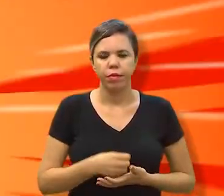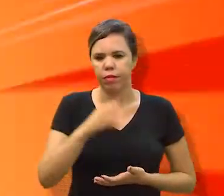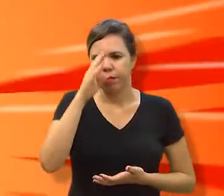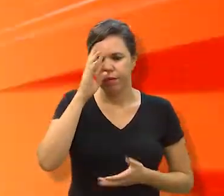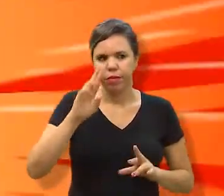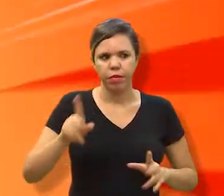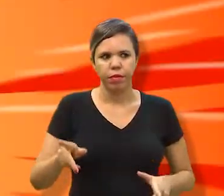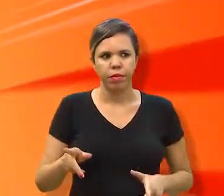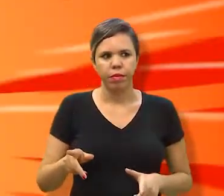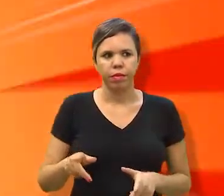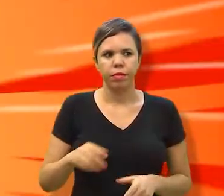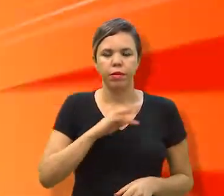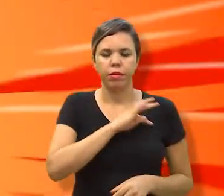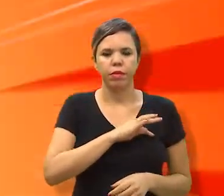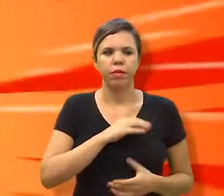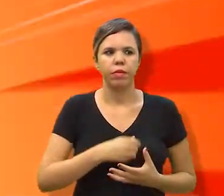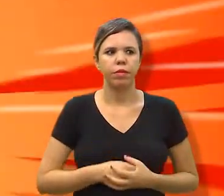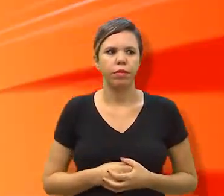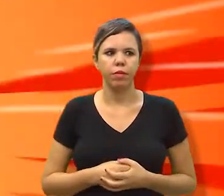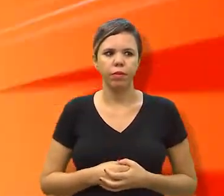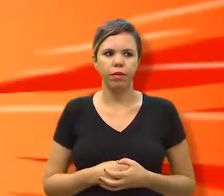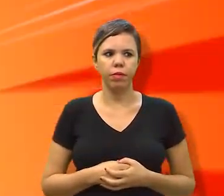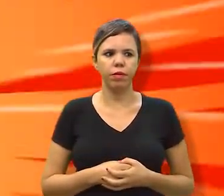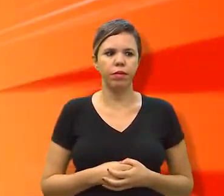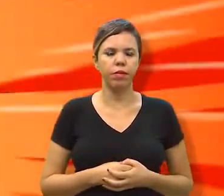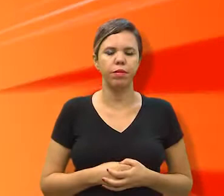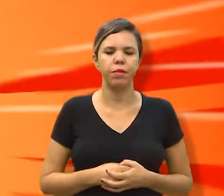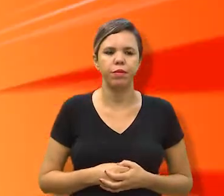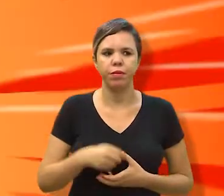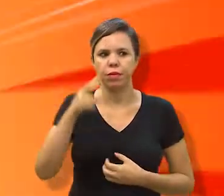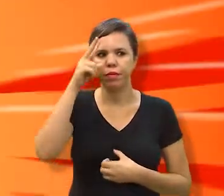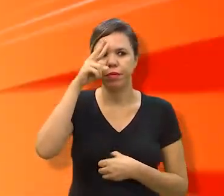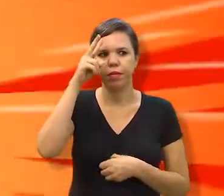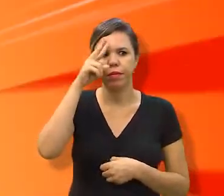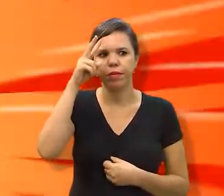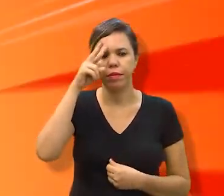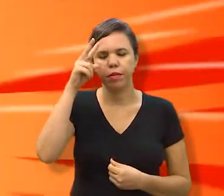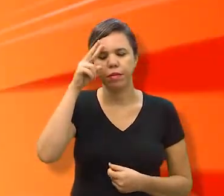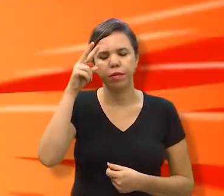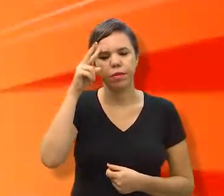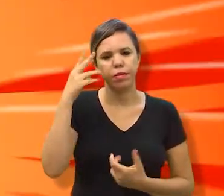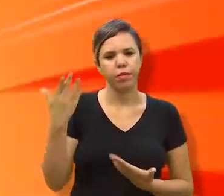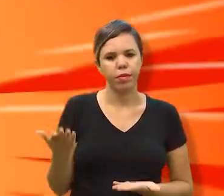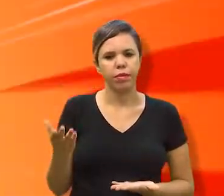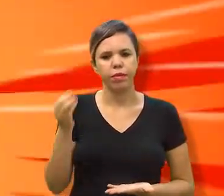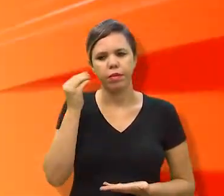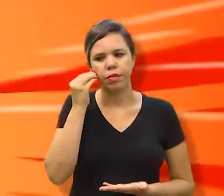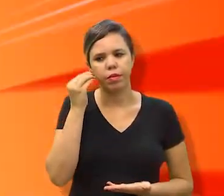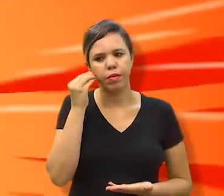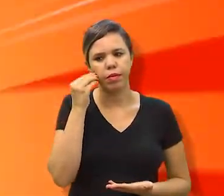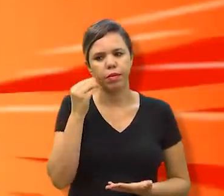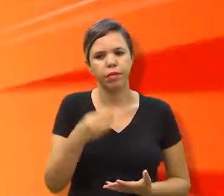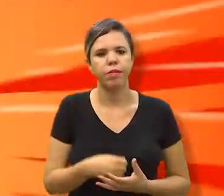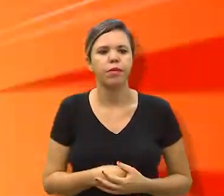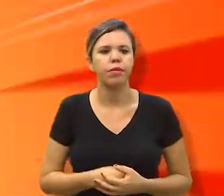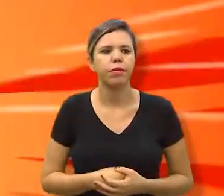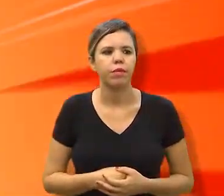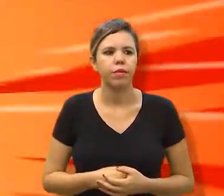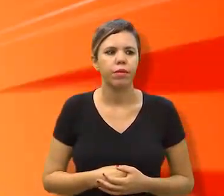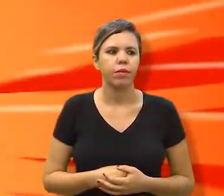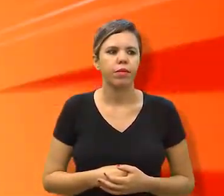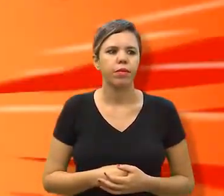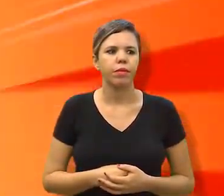principal diferença assim na parte técnica, né? Mas na parte de história, a gente tentou